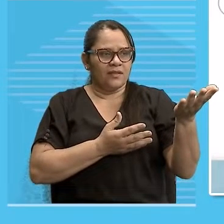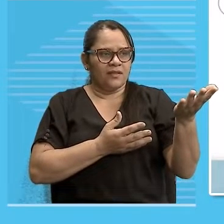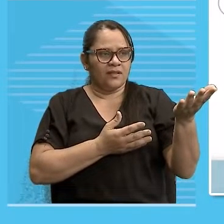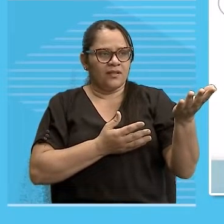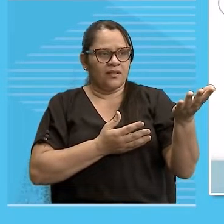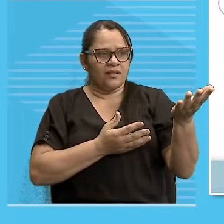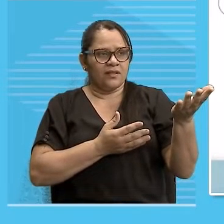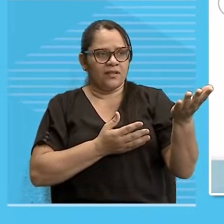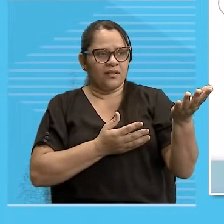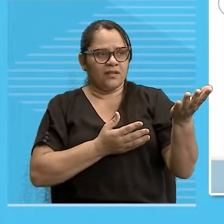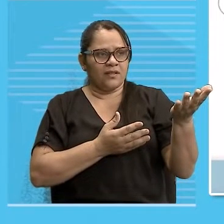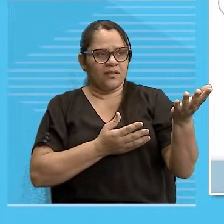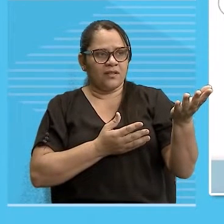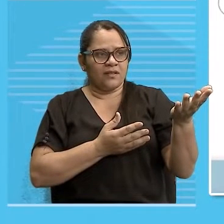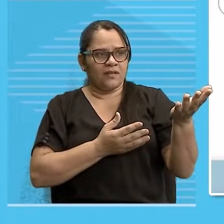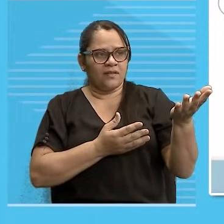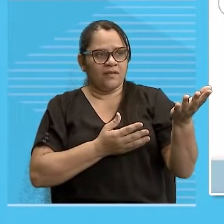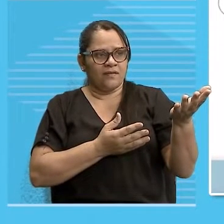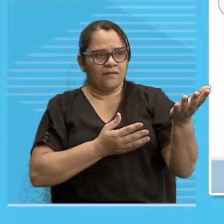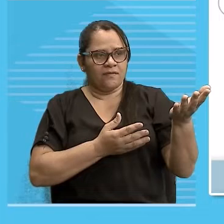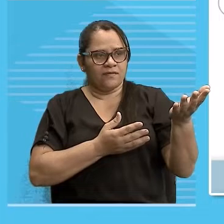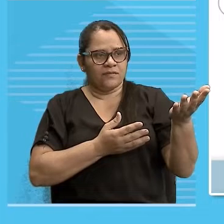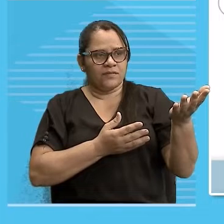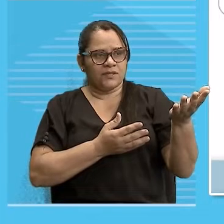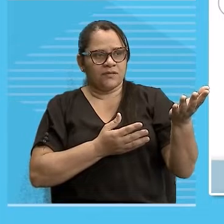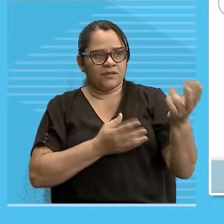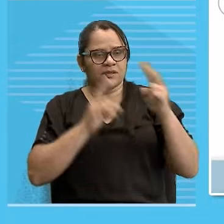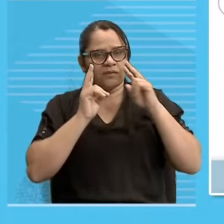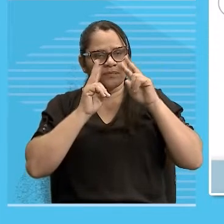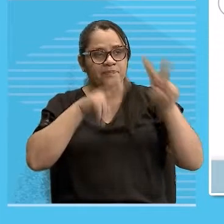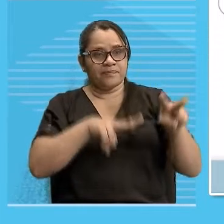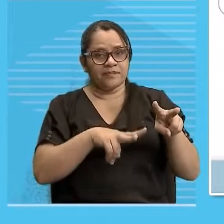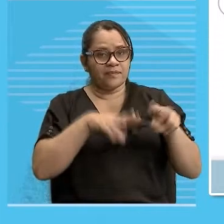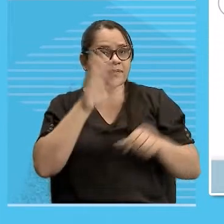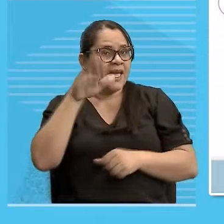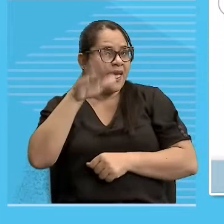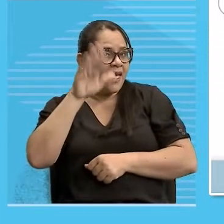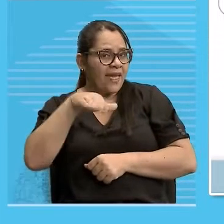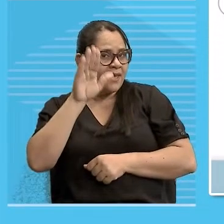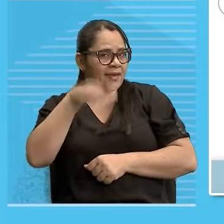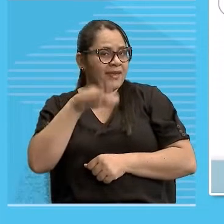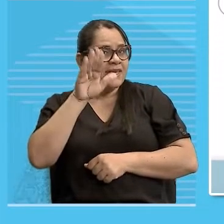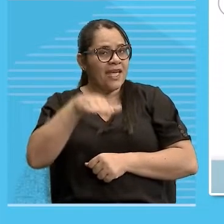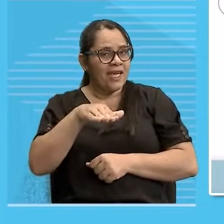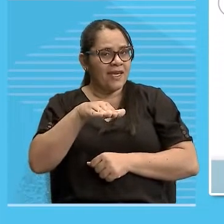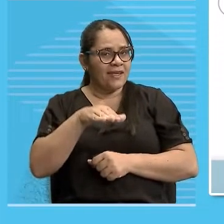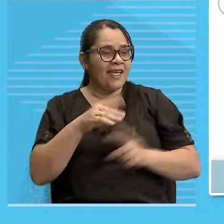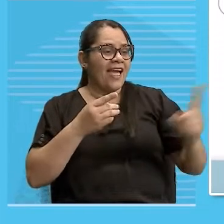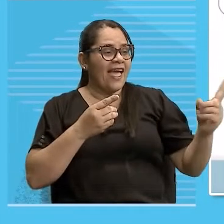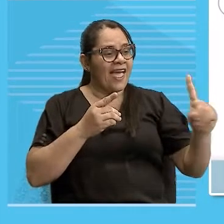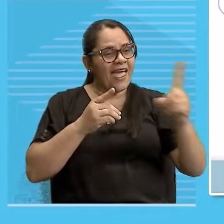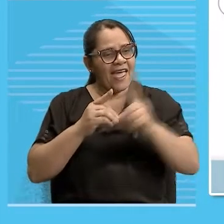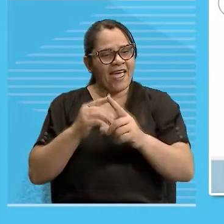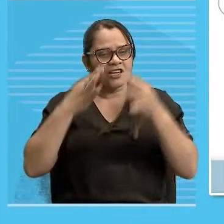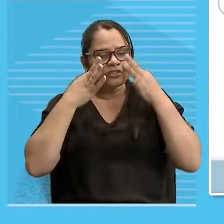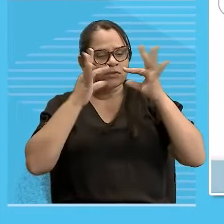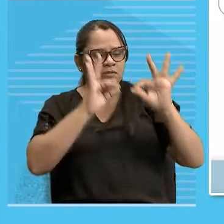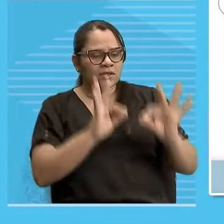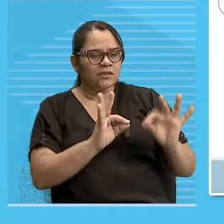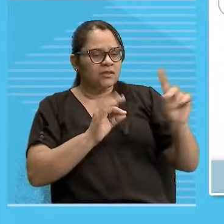porque tem mais coisinhas. Olha aí. É ela chamando minha